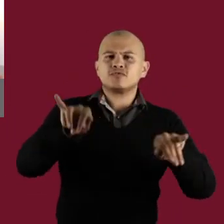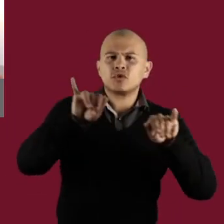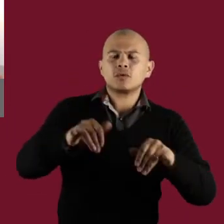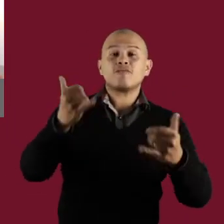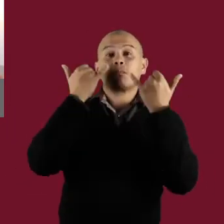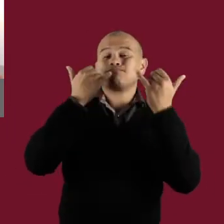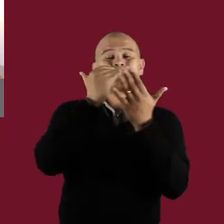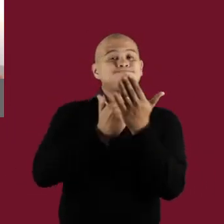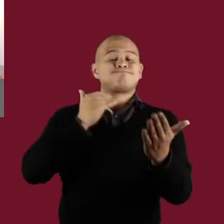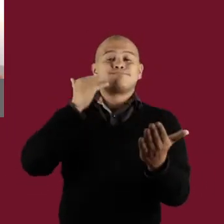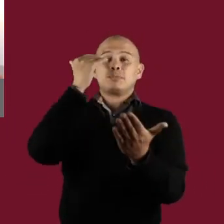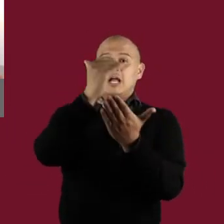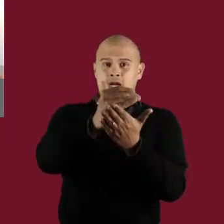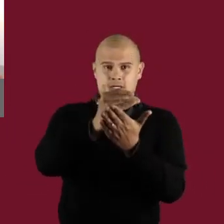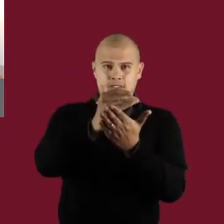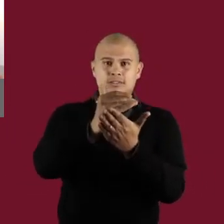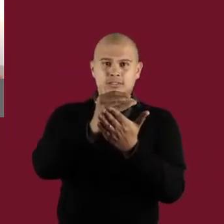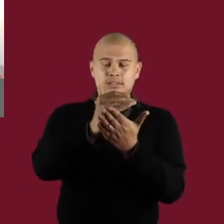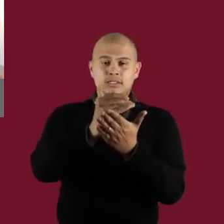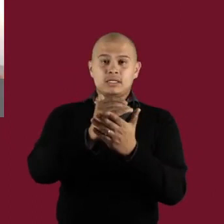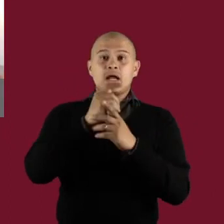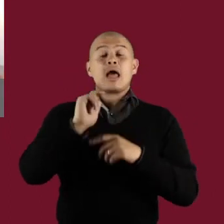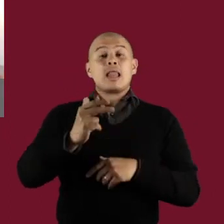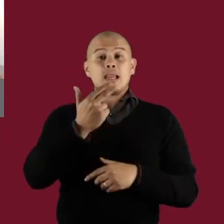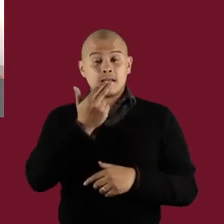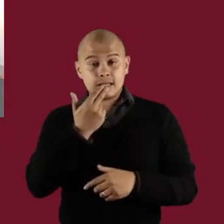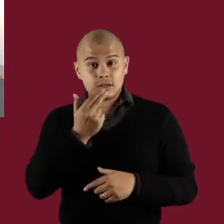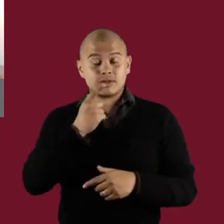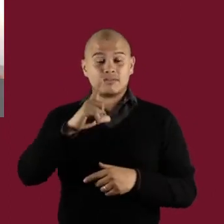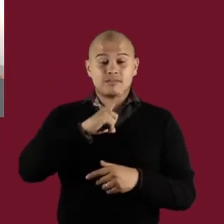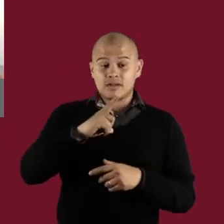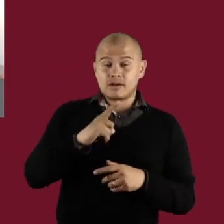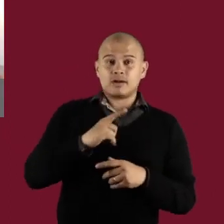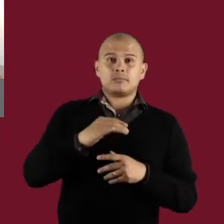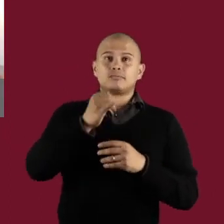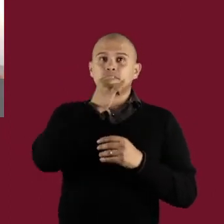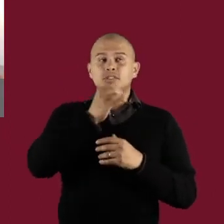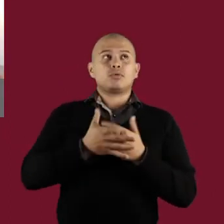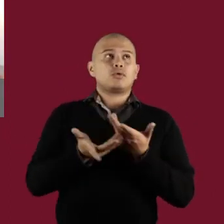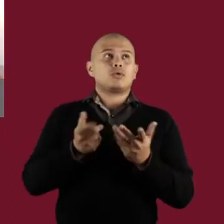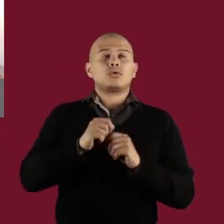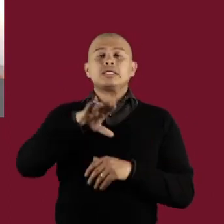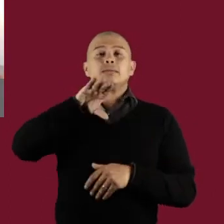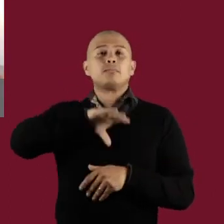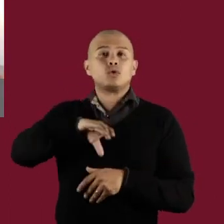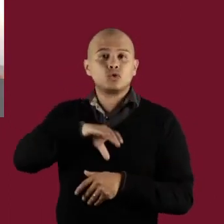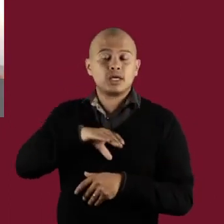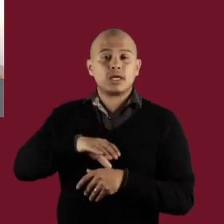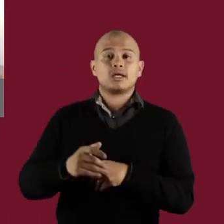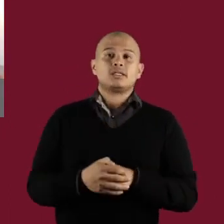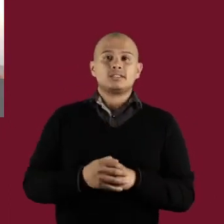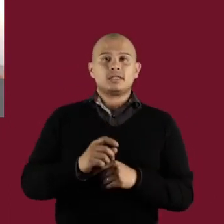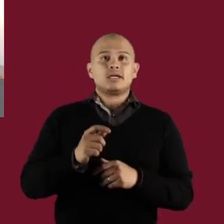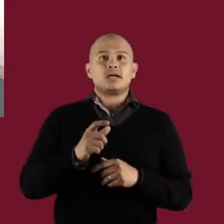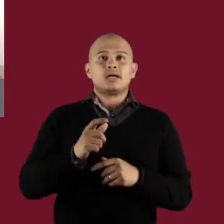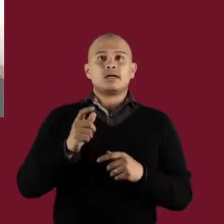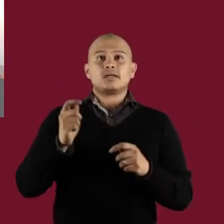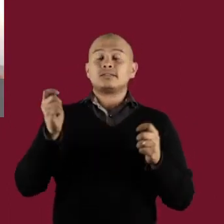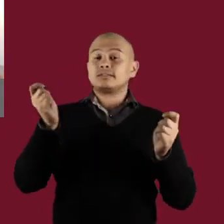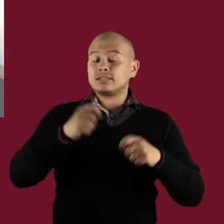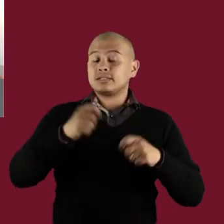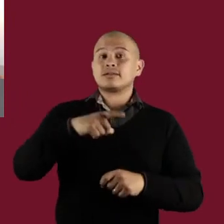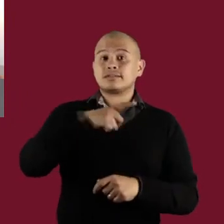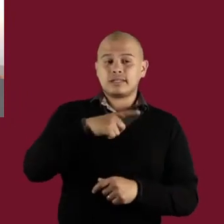né? No caso, essa língua, sendo uma língua como hindi, português, e isso aí, sendo uma língua da ONU